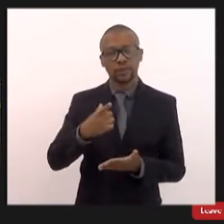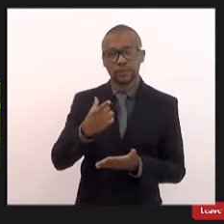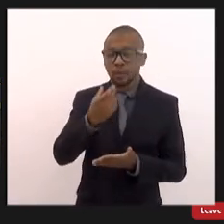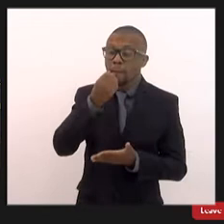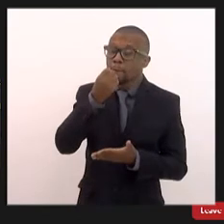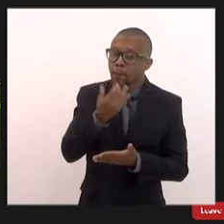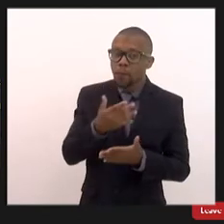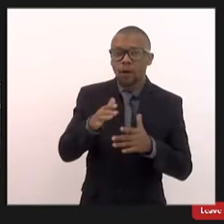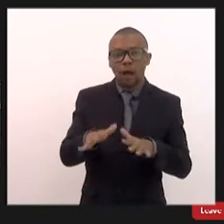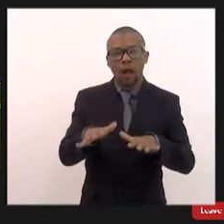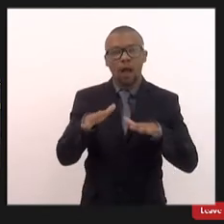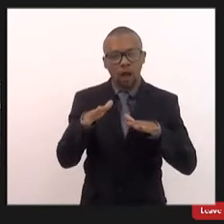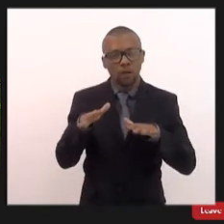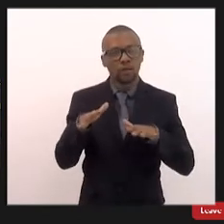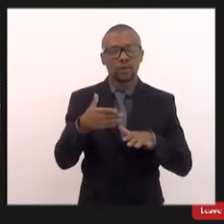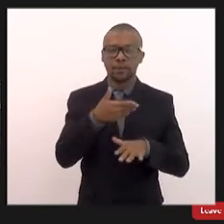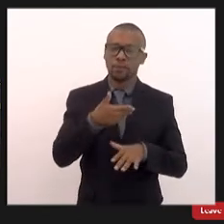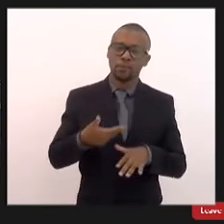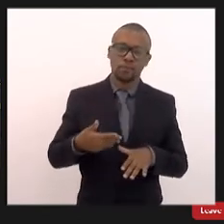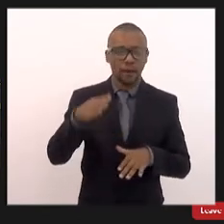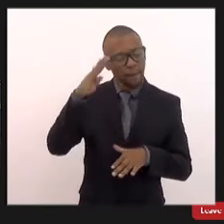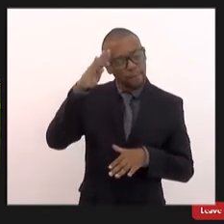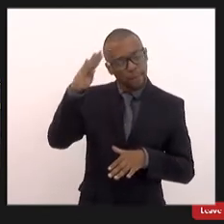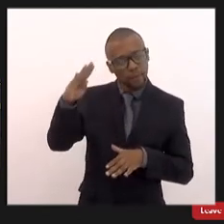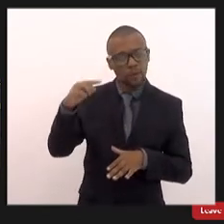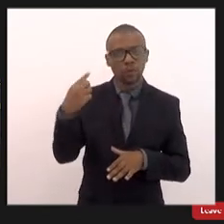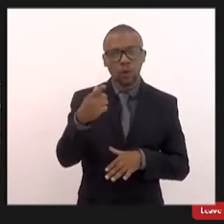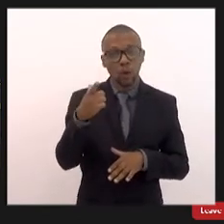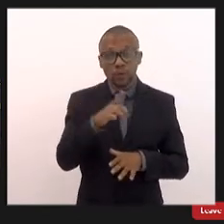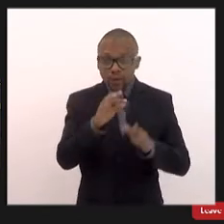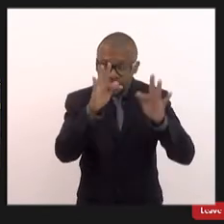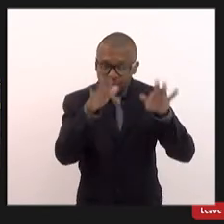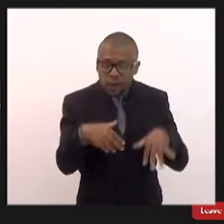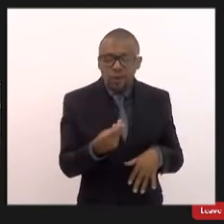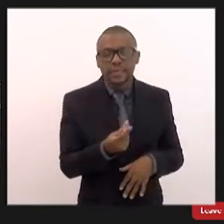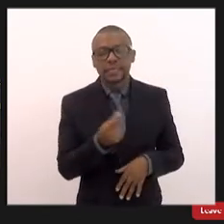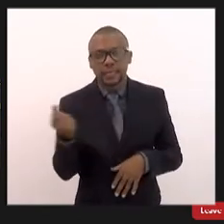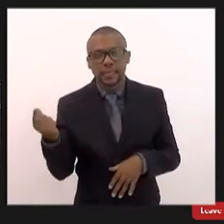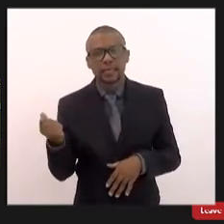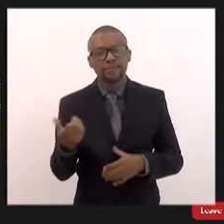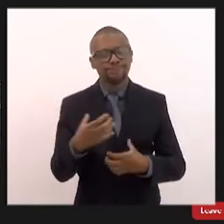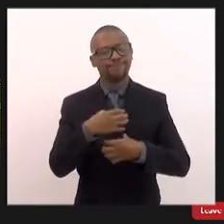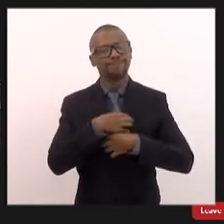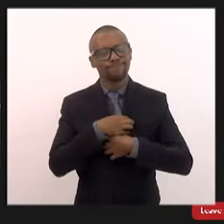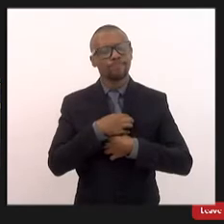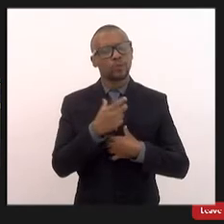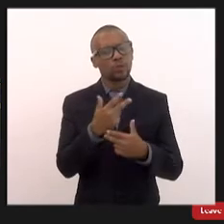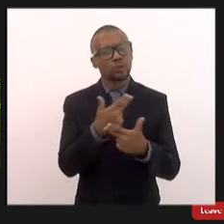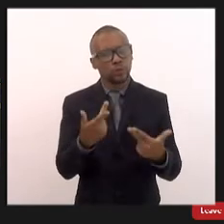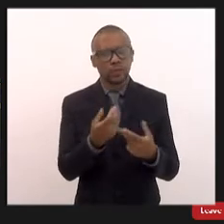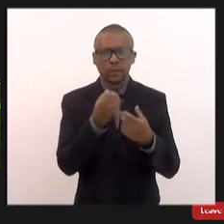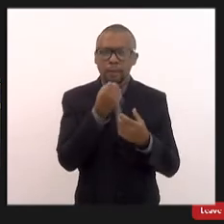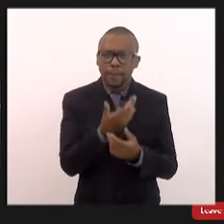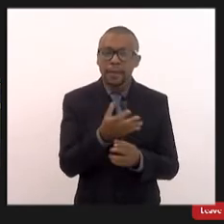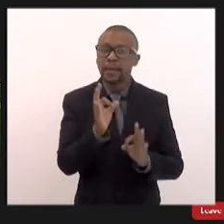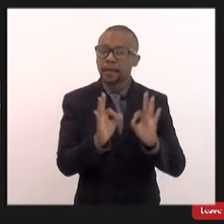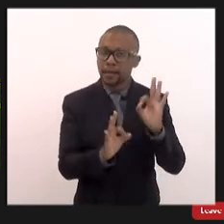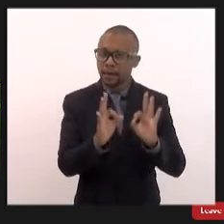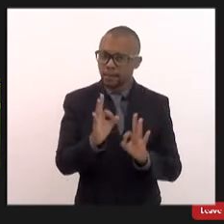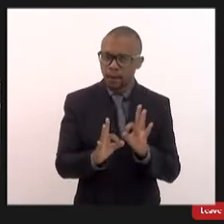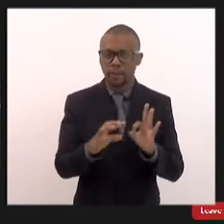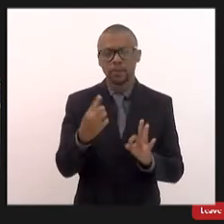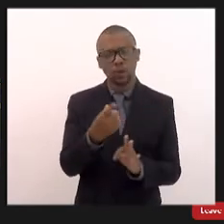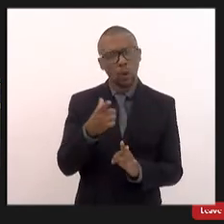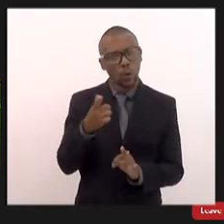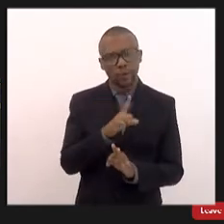audiência pública e, principalmente, que a gente consiga sair daqui com alguns pontos bem amarrados, bem concretos, para avançar cada vez